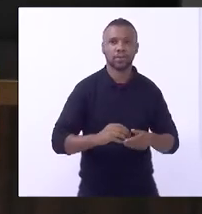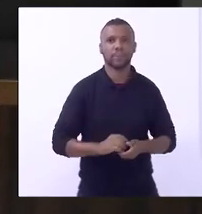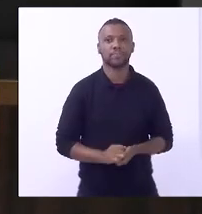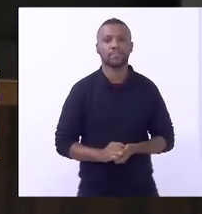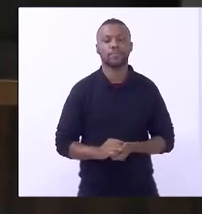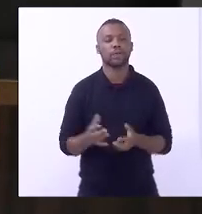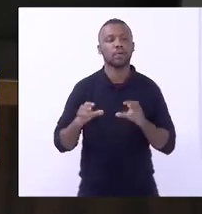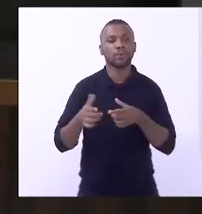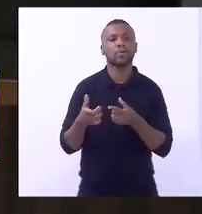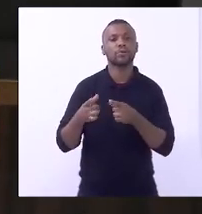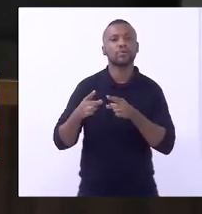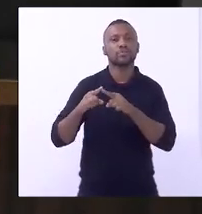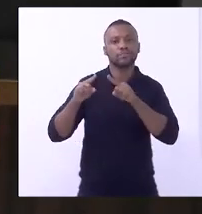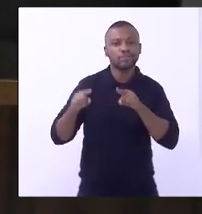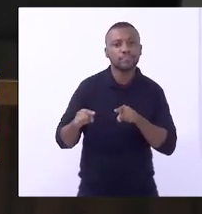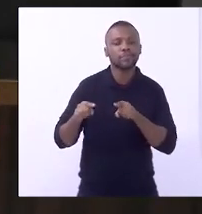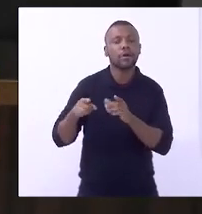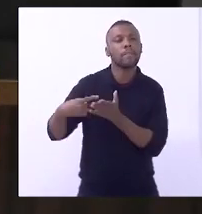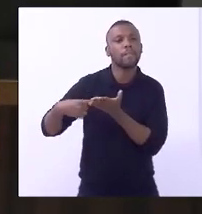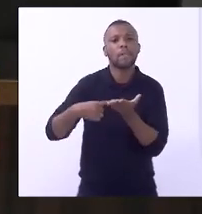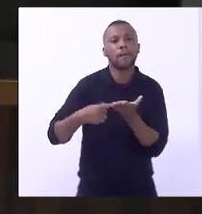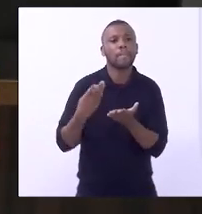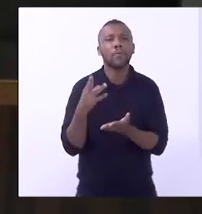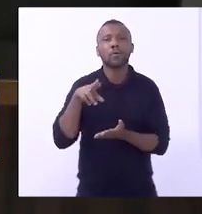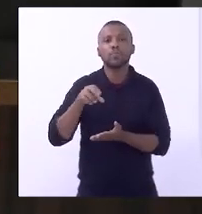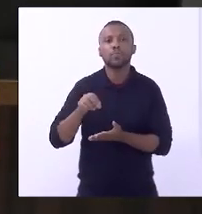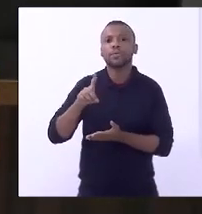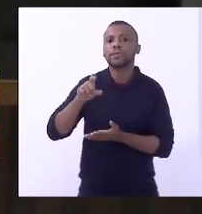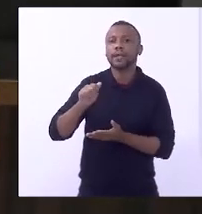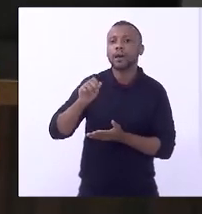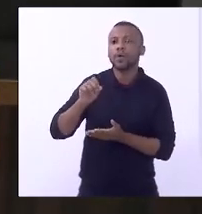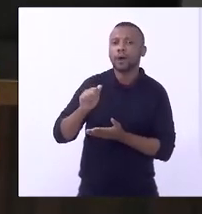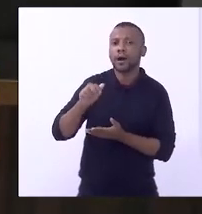Pela Comissão de Legislação Complementar e Código, deputado Bruno Dauari.